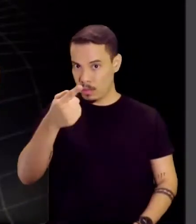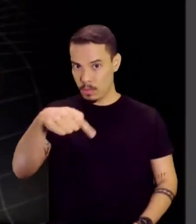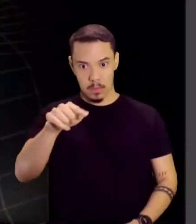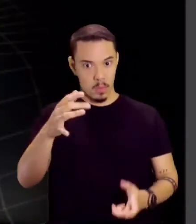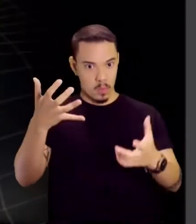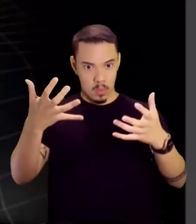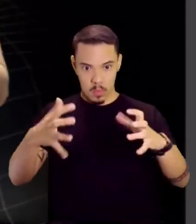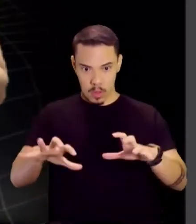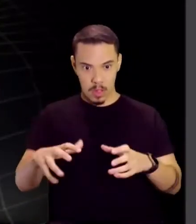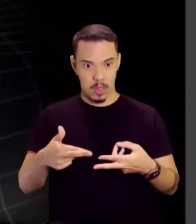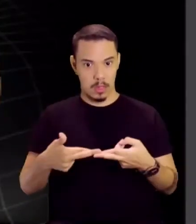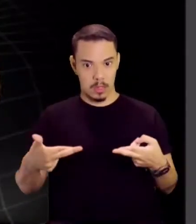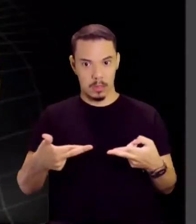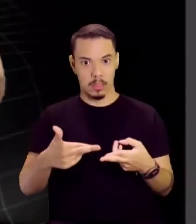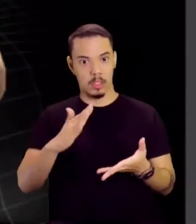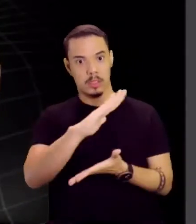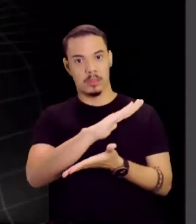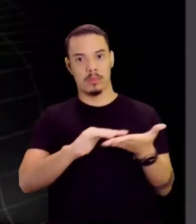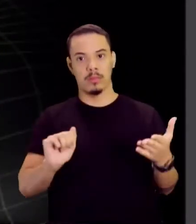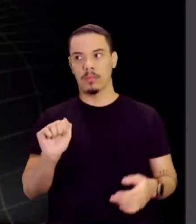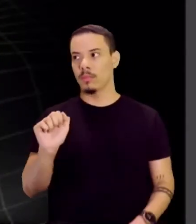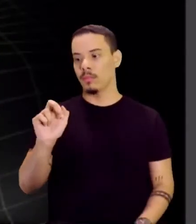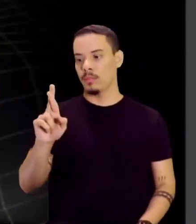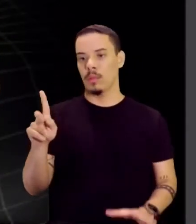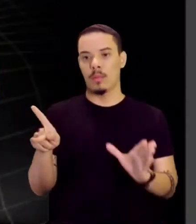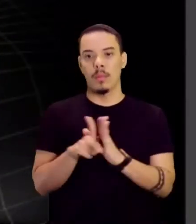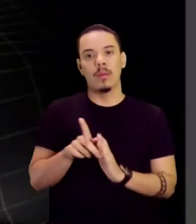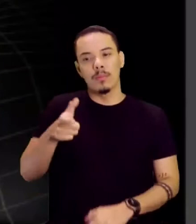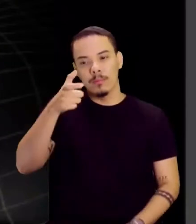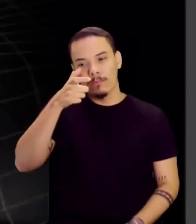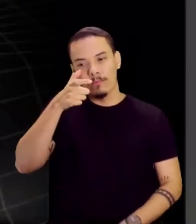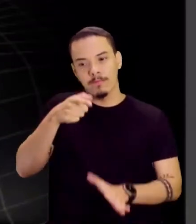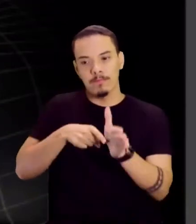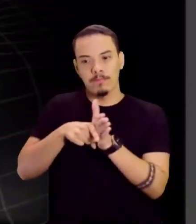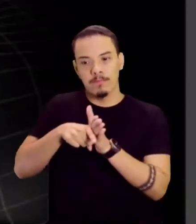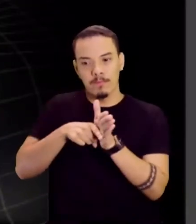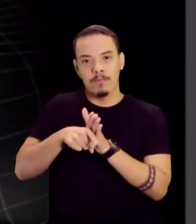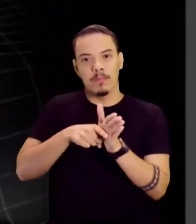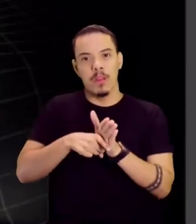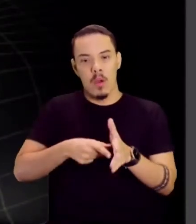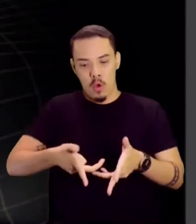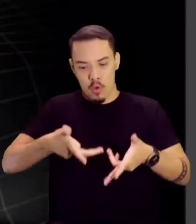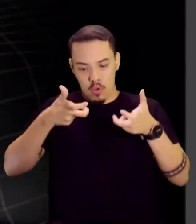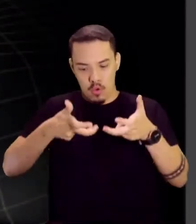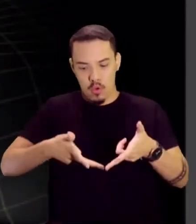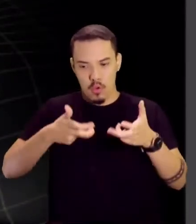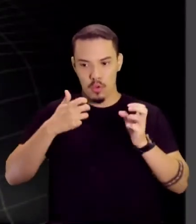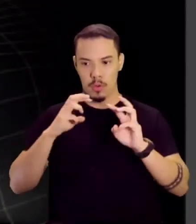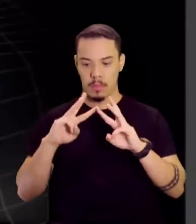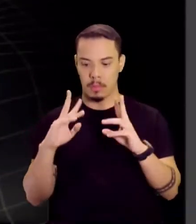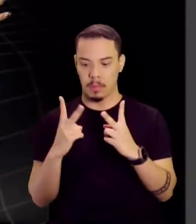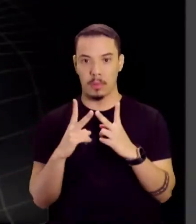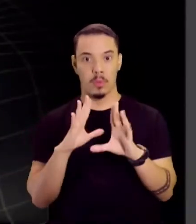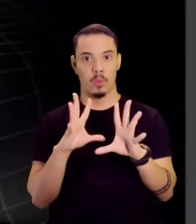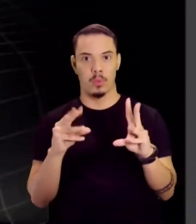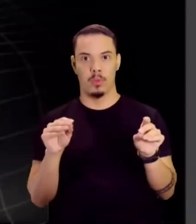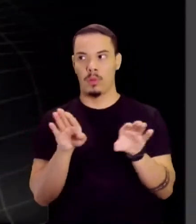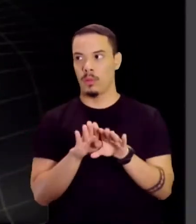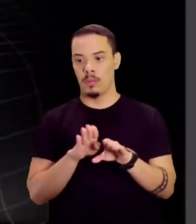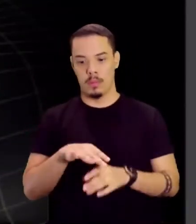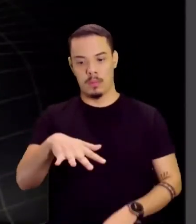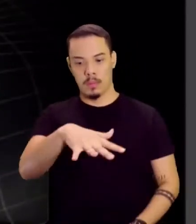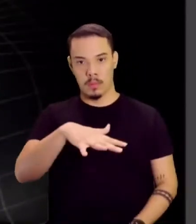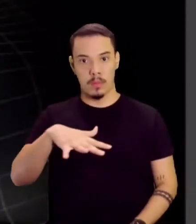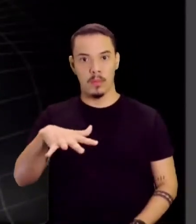do ar, você tem que tirar o ar. E seria uma questão de laboratório, para você tirar todo o ar, né, que é a matéria, e deixar aquele ambiente como